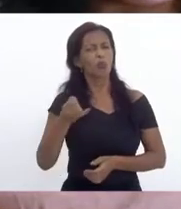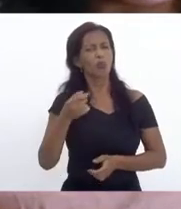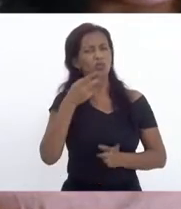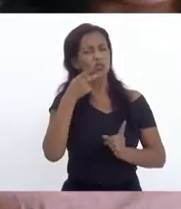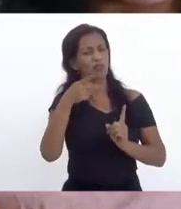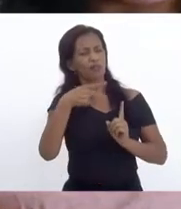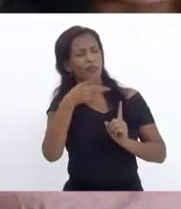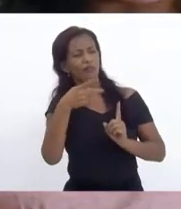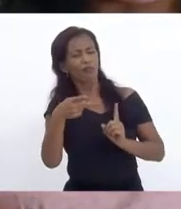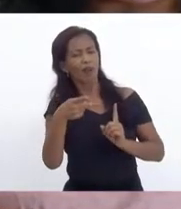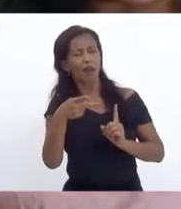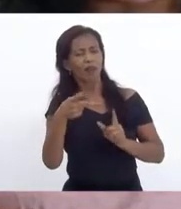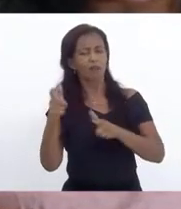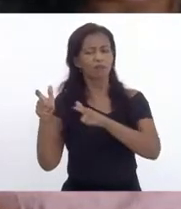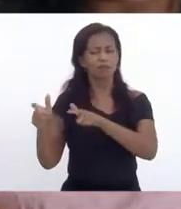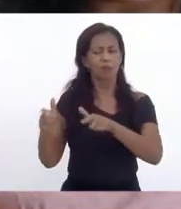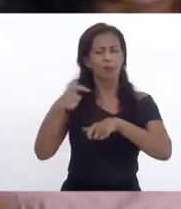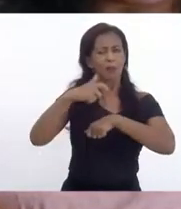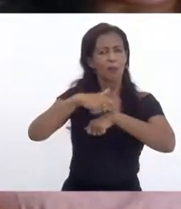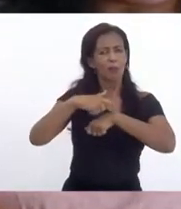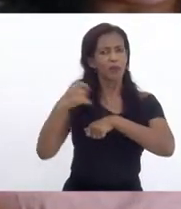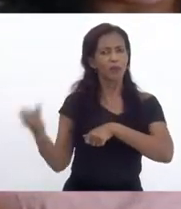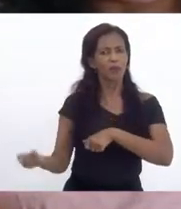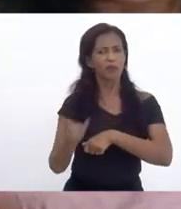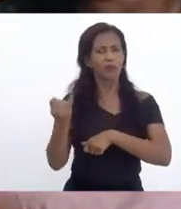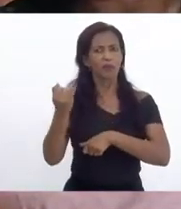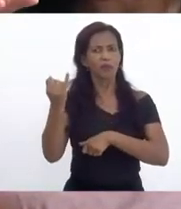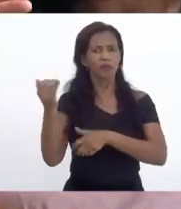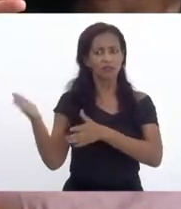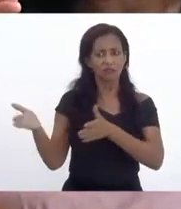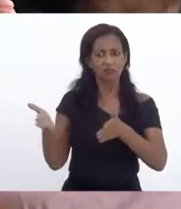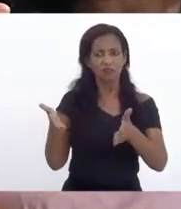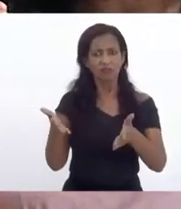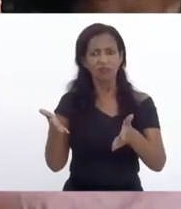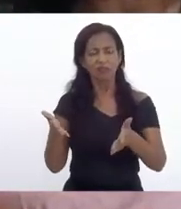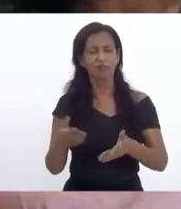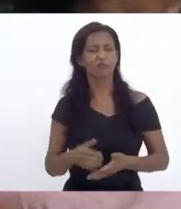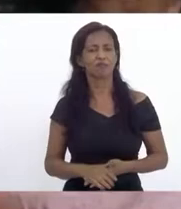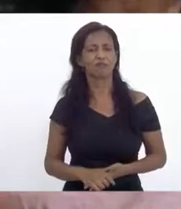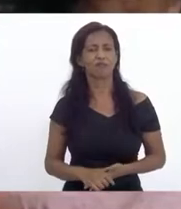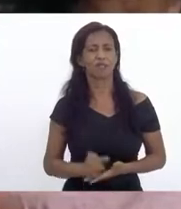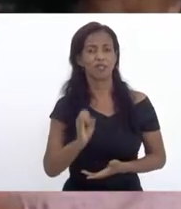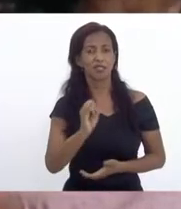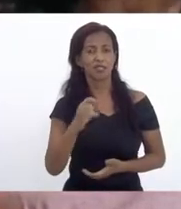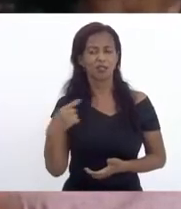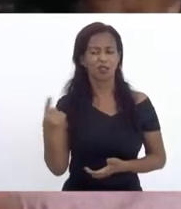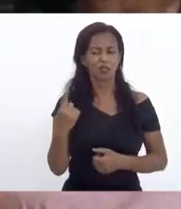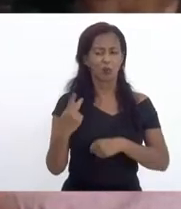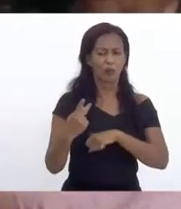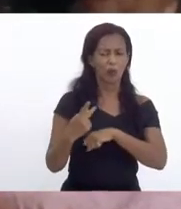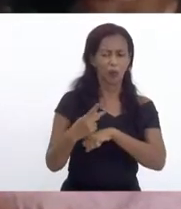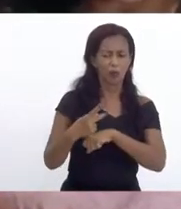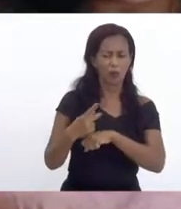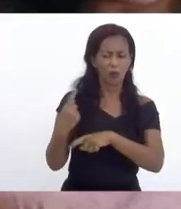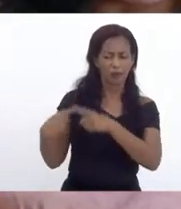em eventos importantes. Inclusive, se nós fizermos uma busca nos